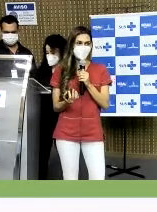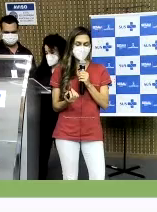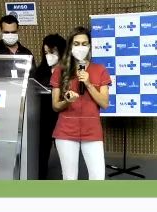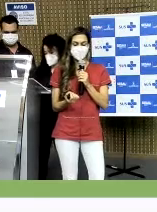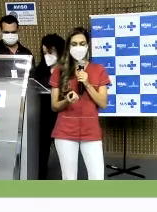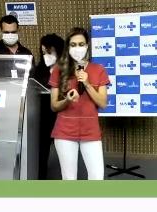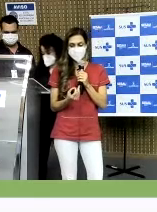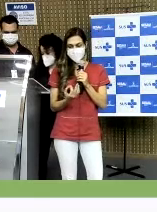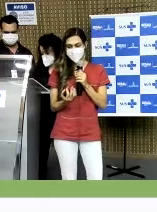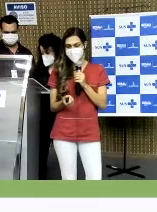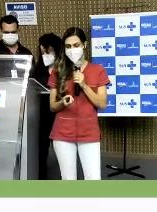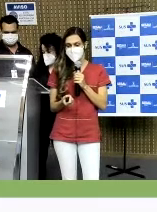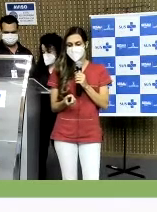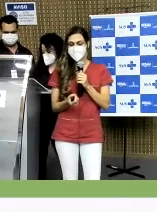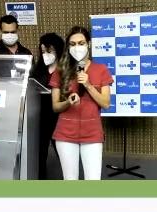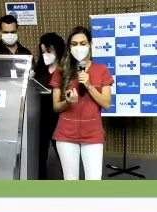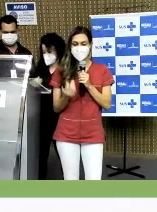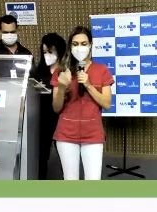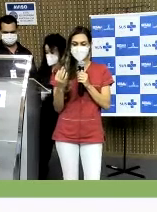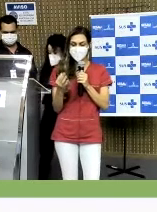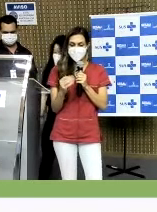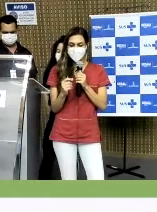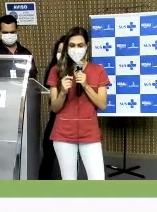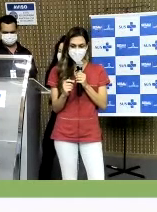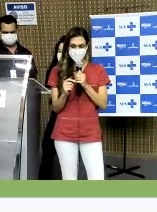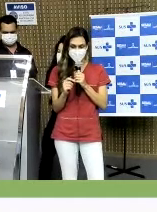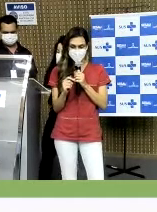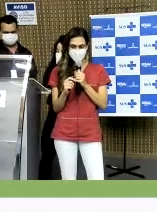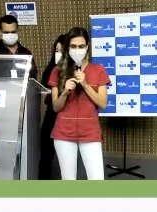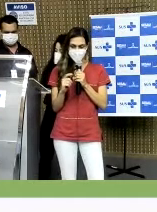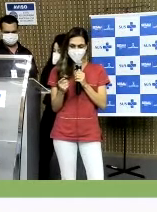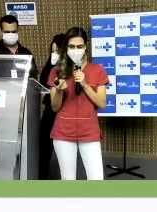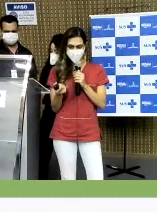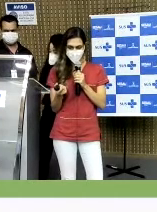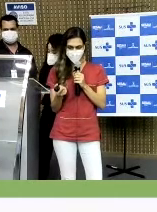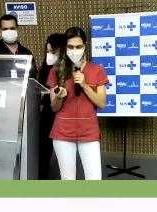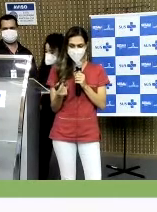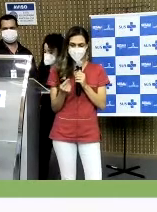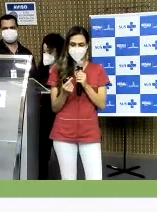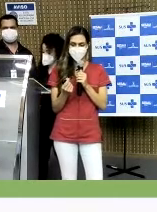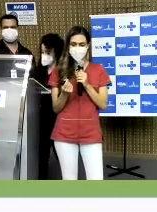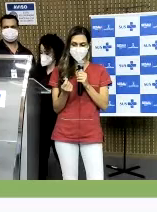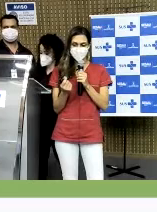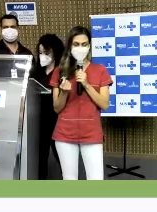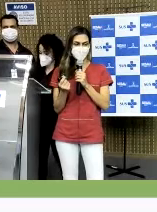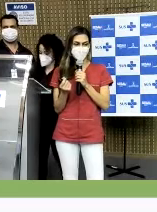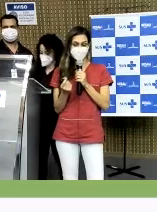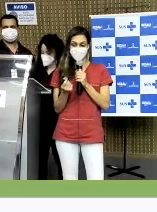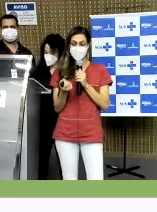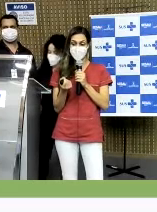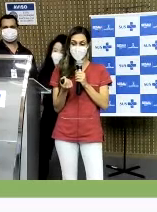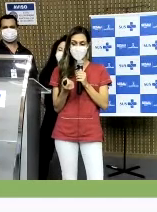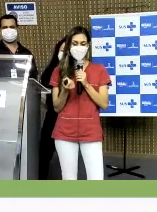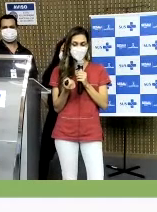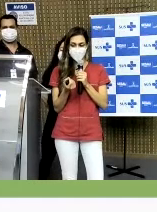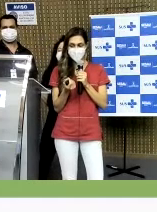as visitas realmente para casos mais graves, mas relacionado ao atendimento domiciliar pelos enfermeiros na unidade básica, em 2020